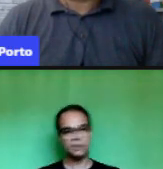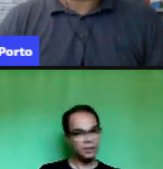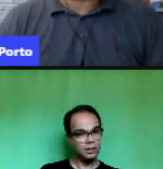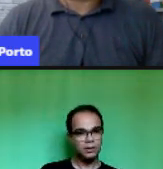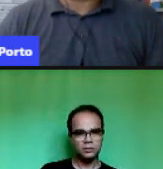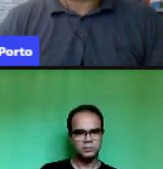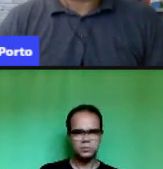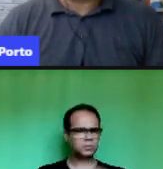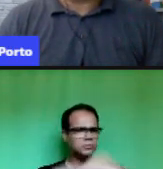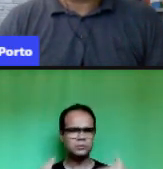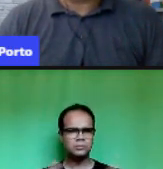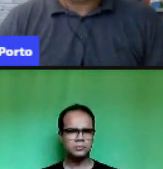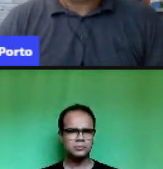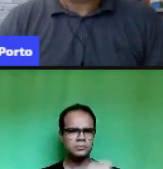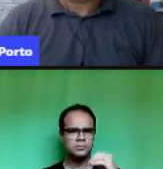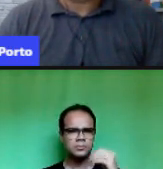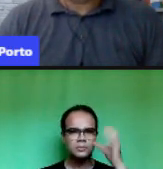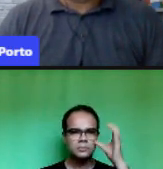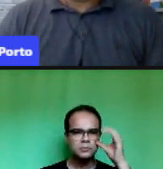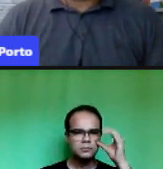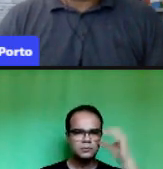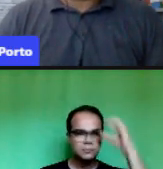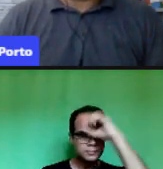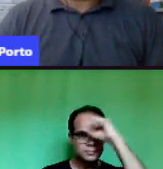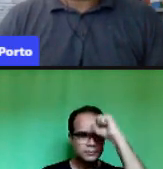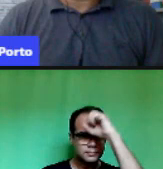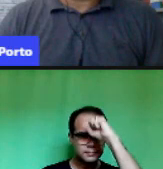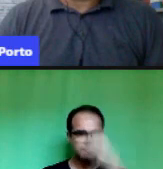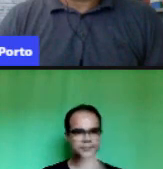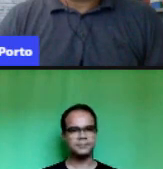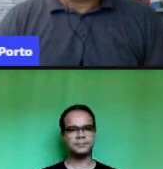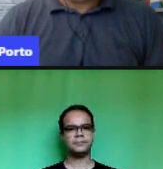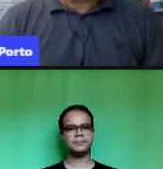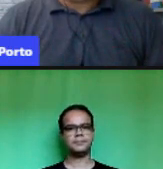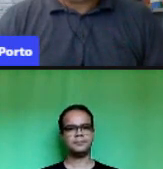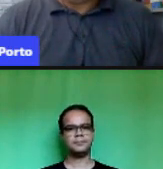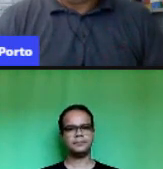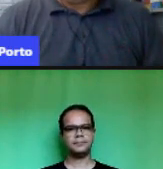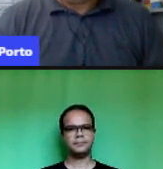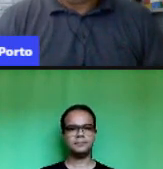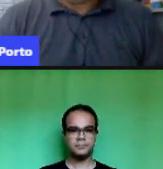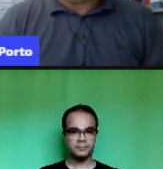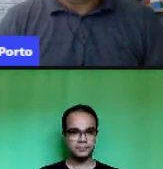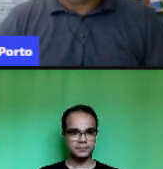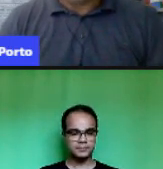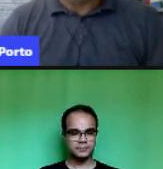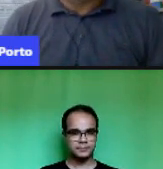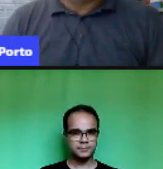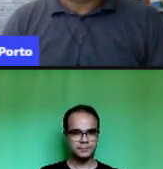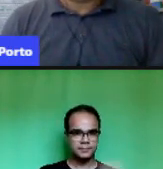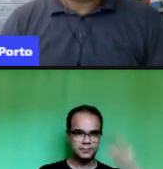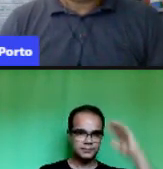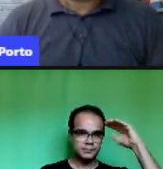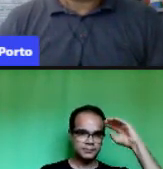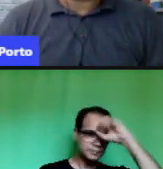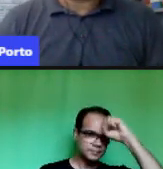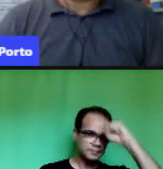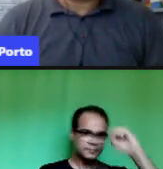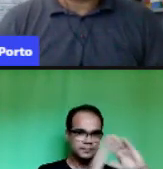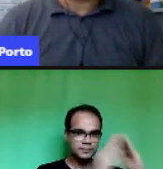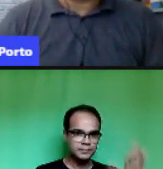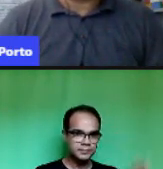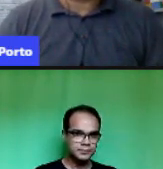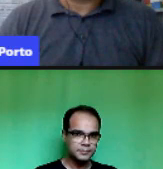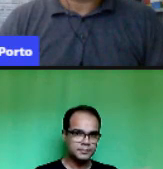aqueles interessados nas temáticas que estão vinculadas à educação do campo. É o momento em que a educação